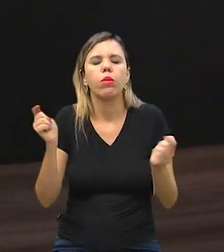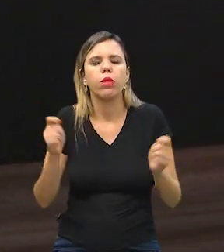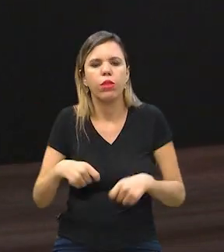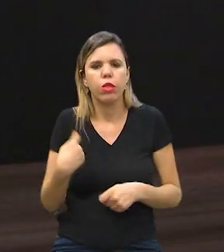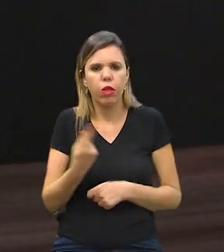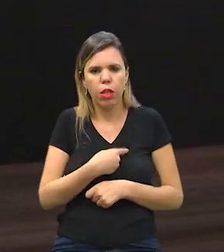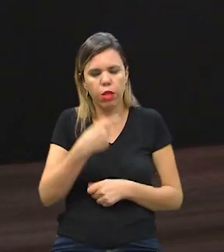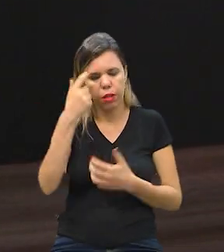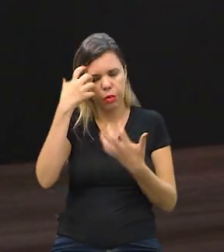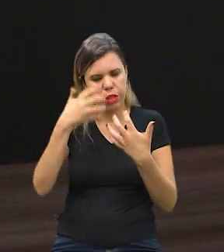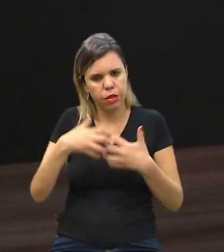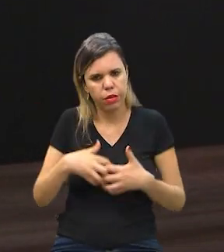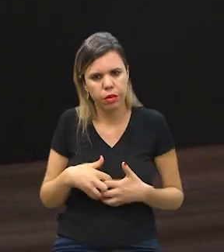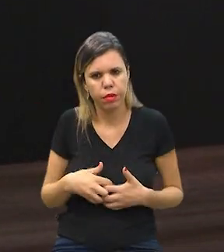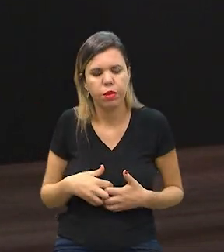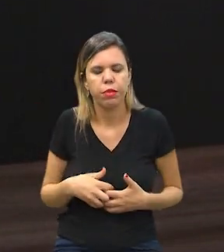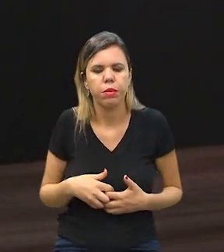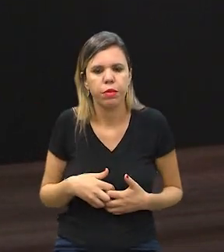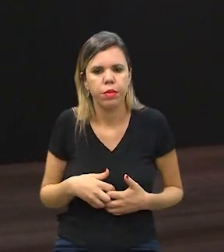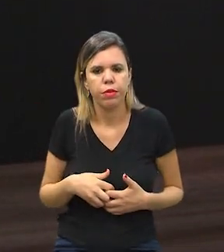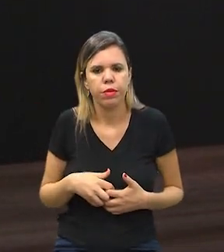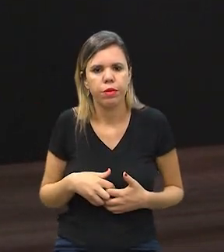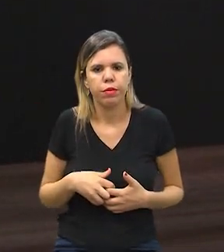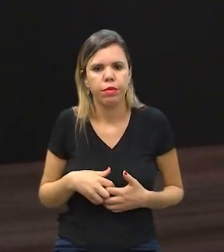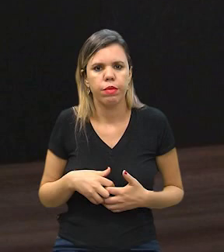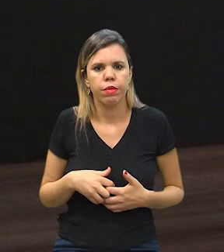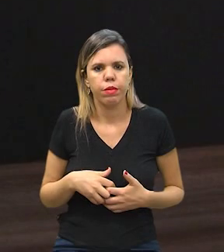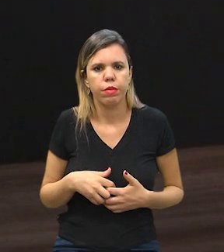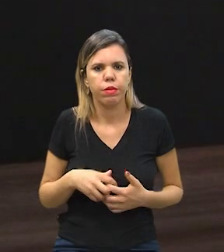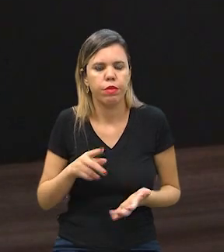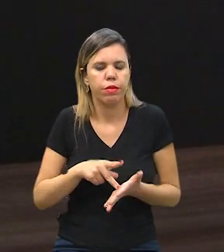dele. Como que é possível a gente pensar